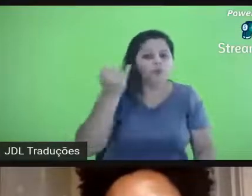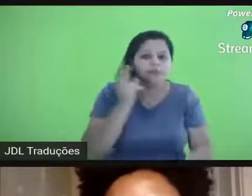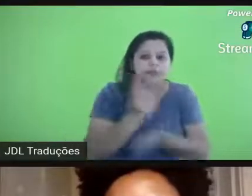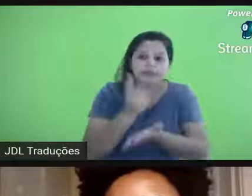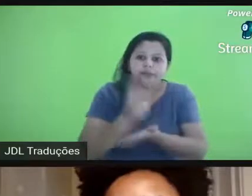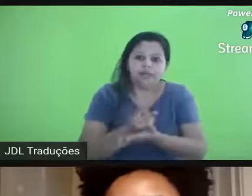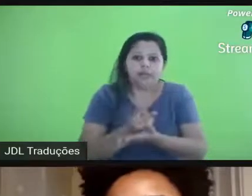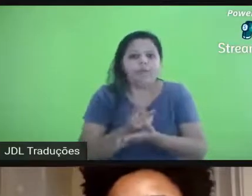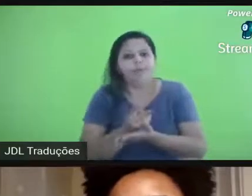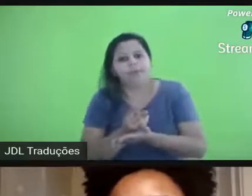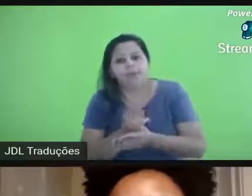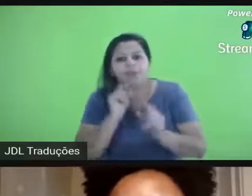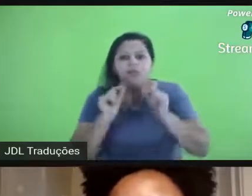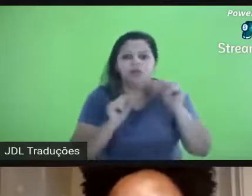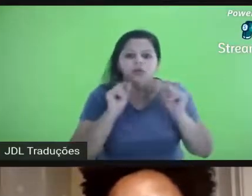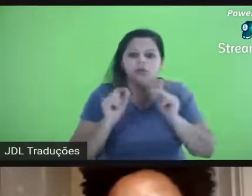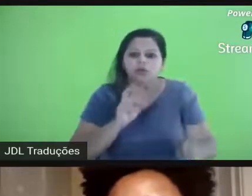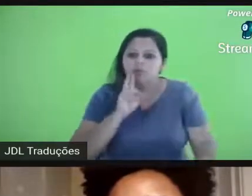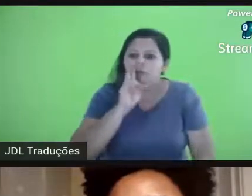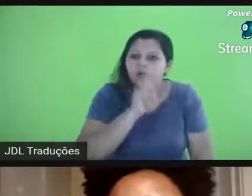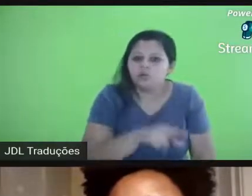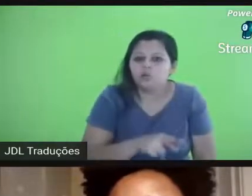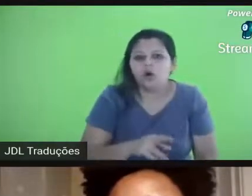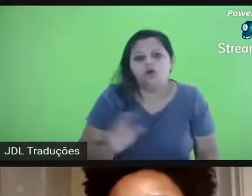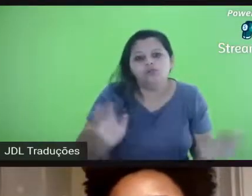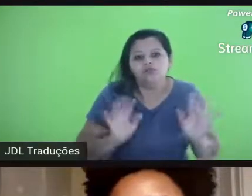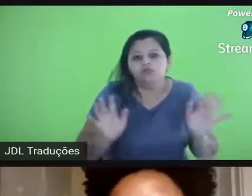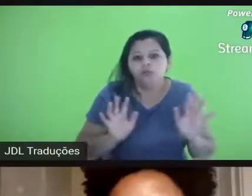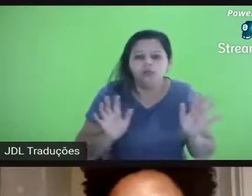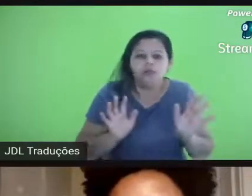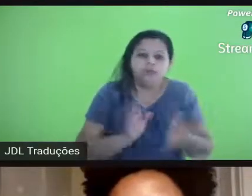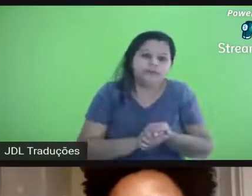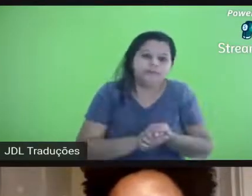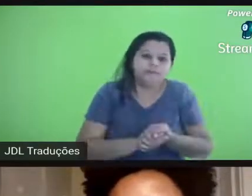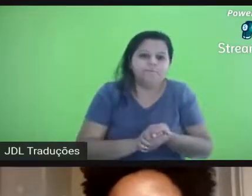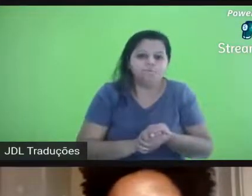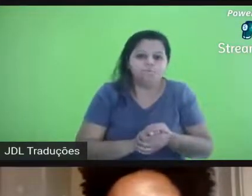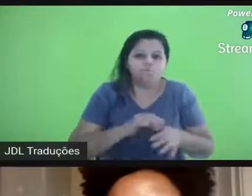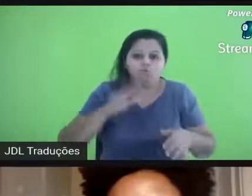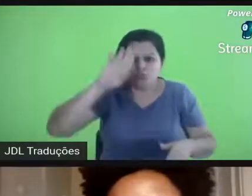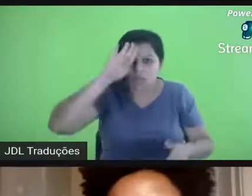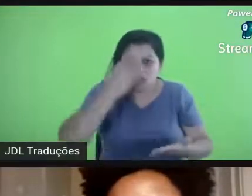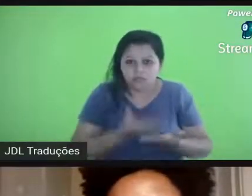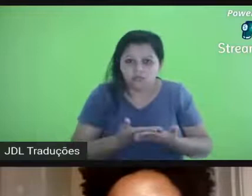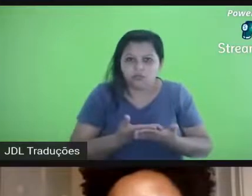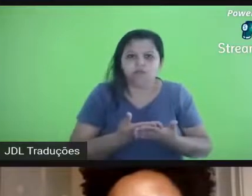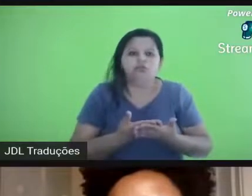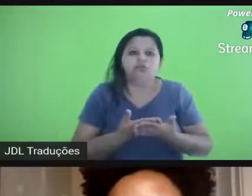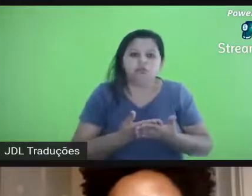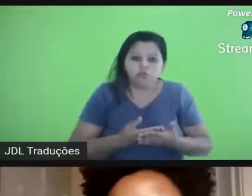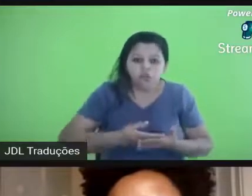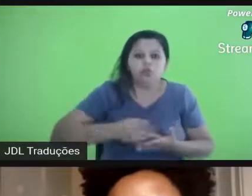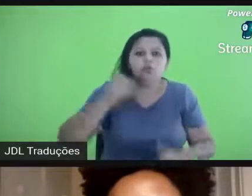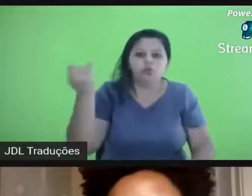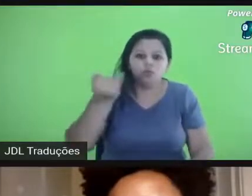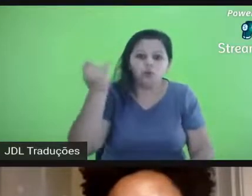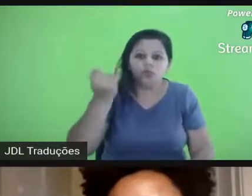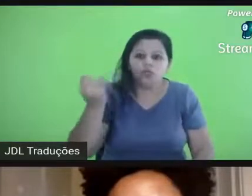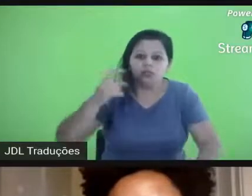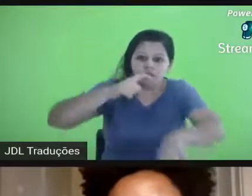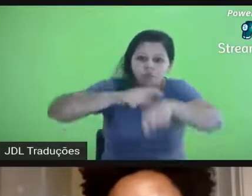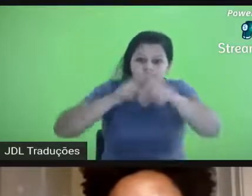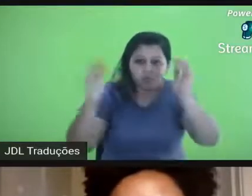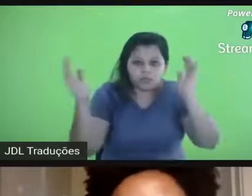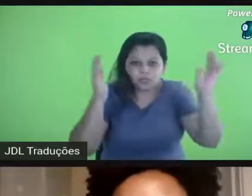sempre como um embate, né? Acredito muito que isso é importante para esse tempo agora, para